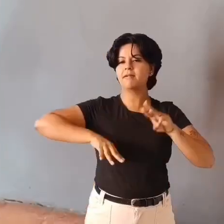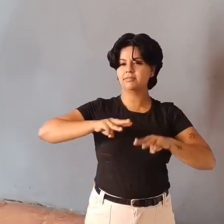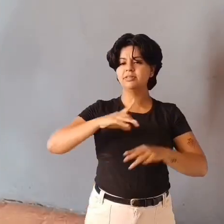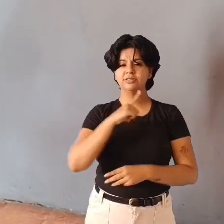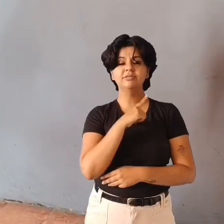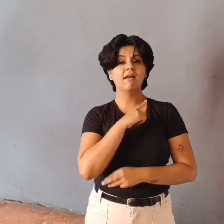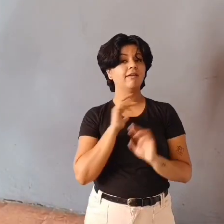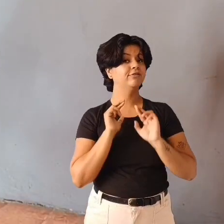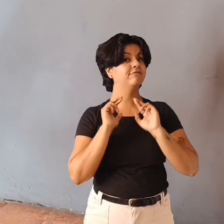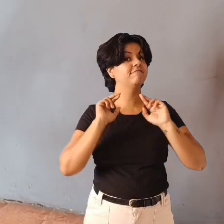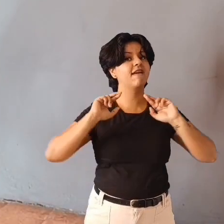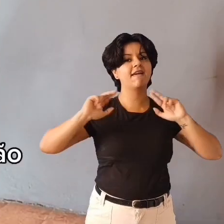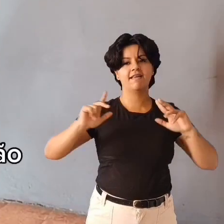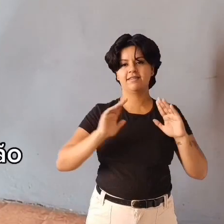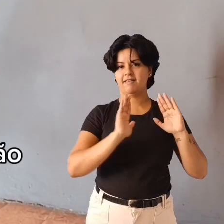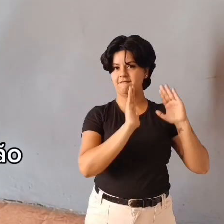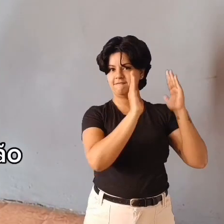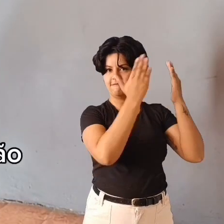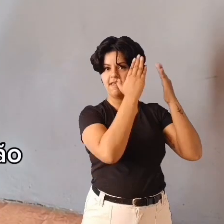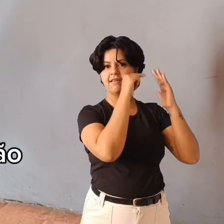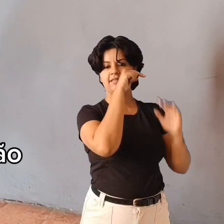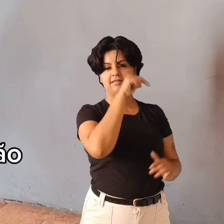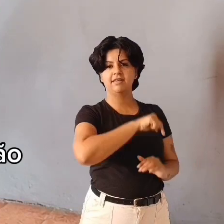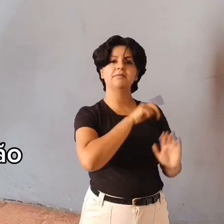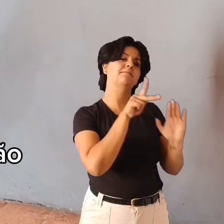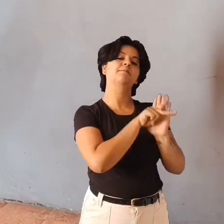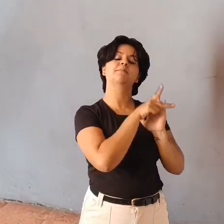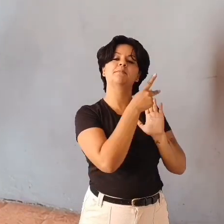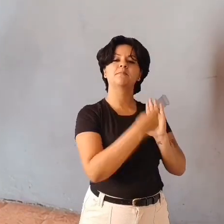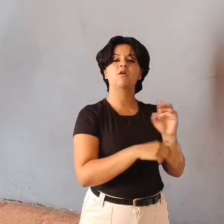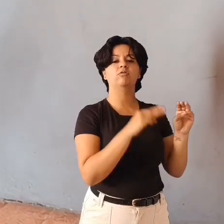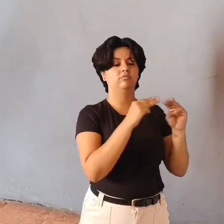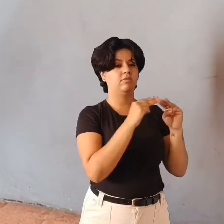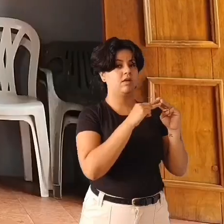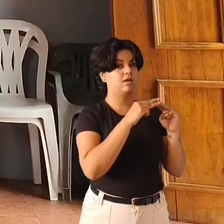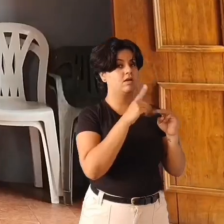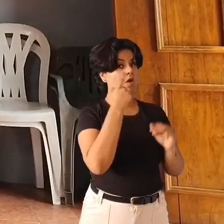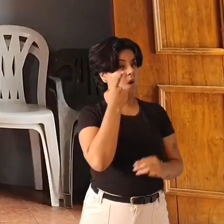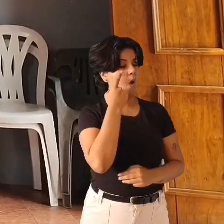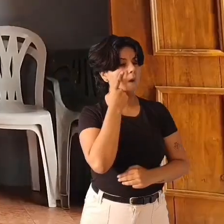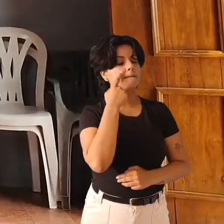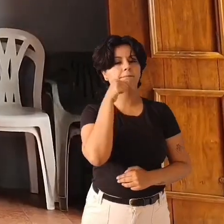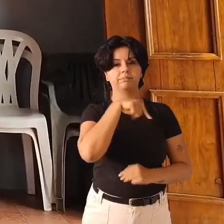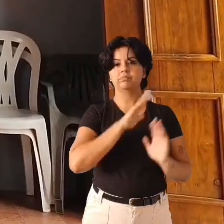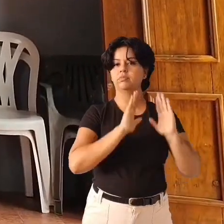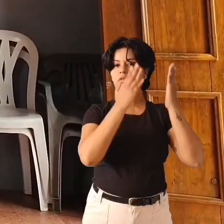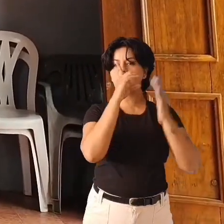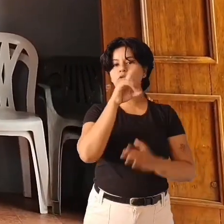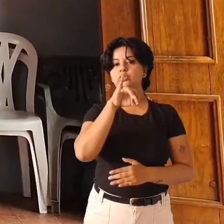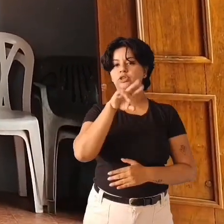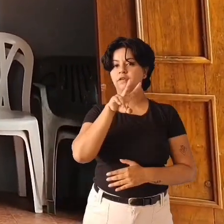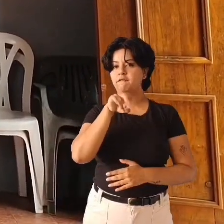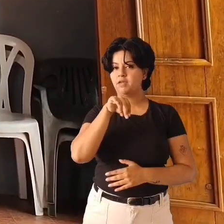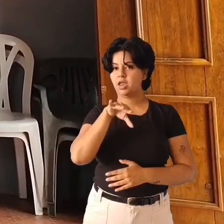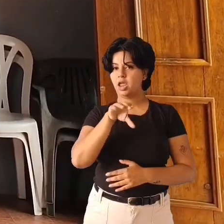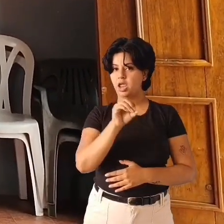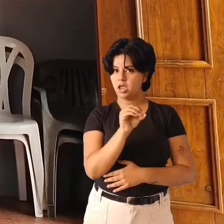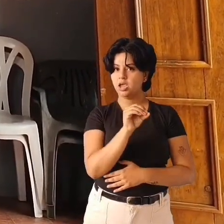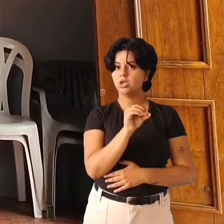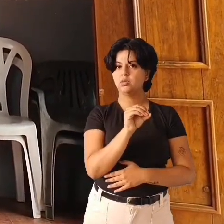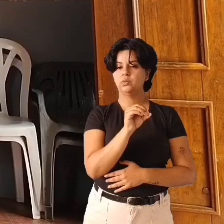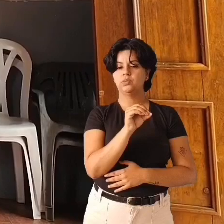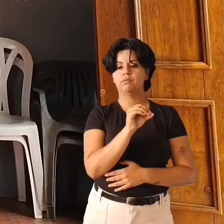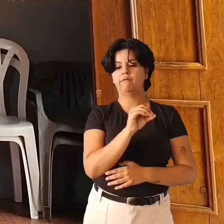abaixo. Então nós temos essa diferença da nossa festa tradicional. E deixar bem claro aqui que a festa do